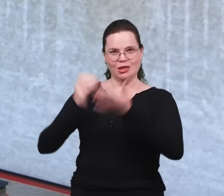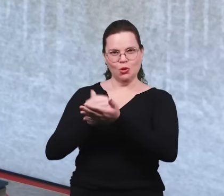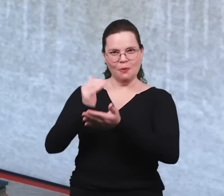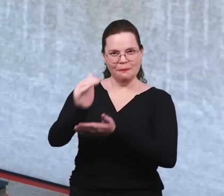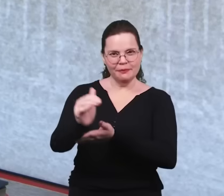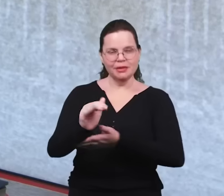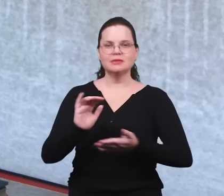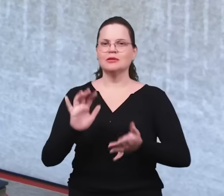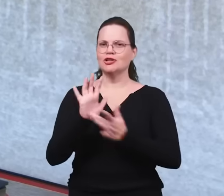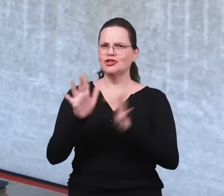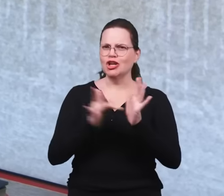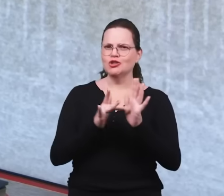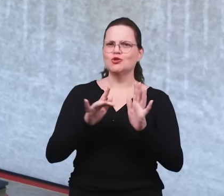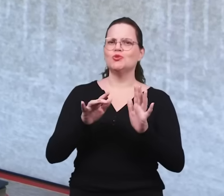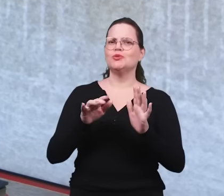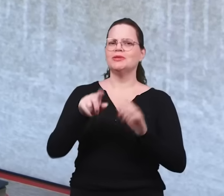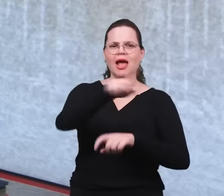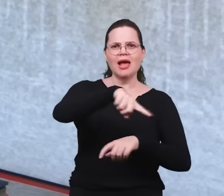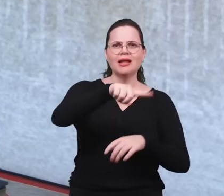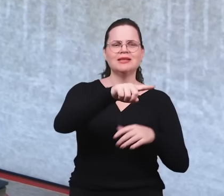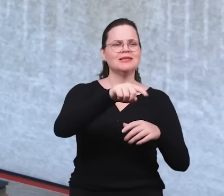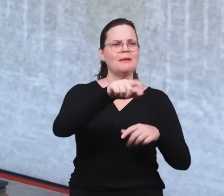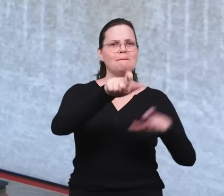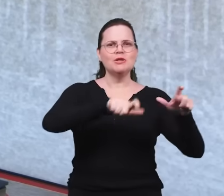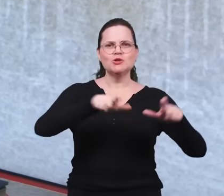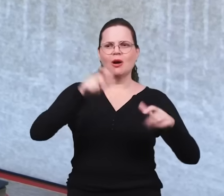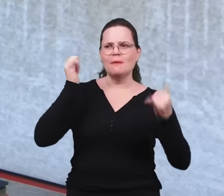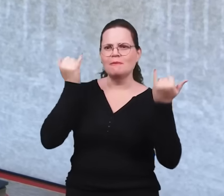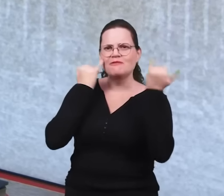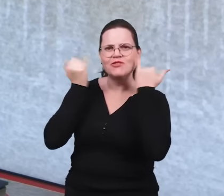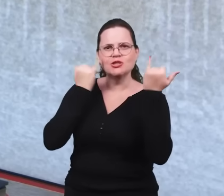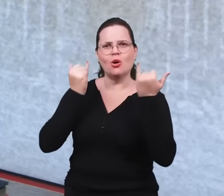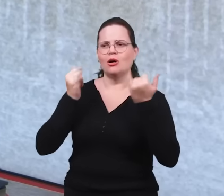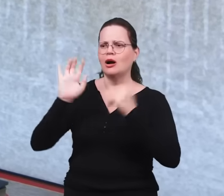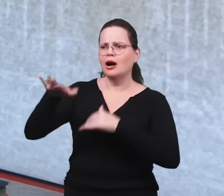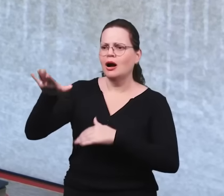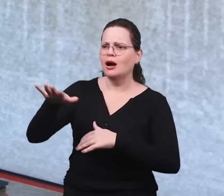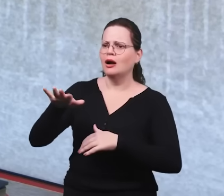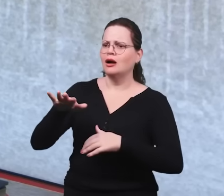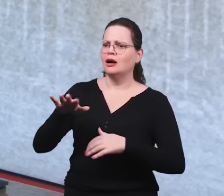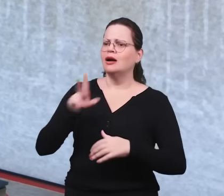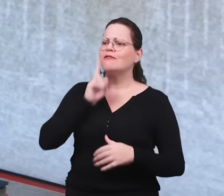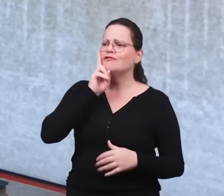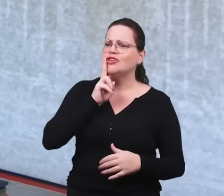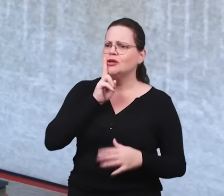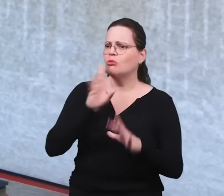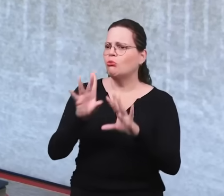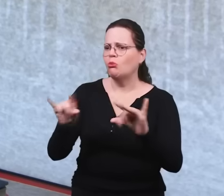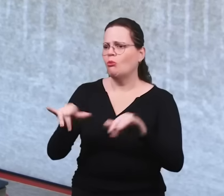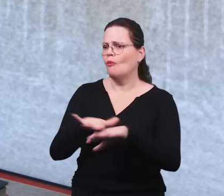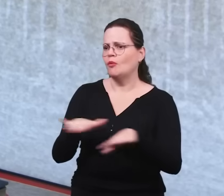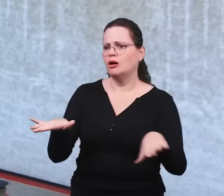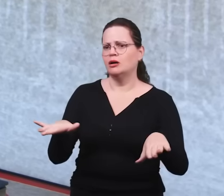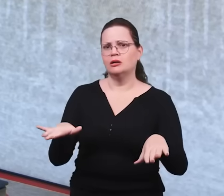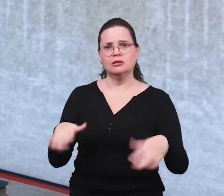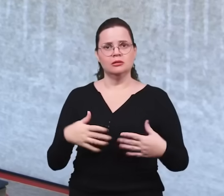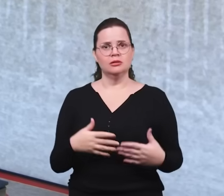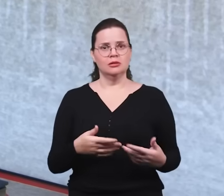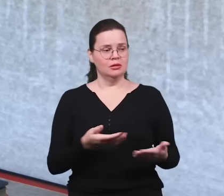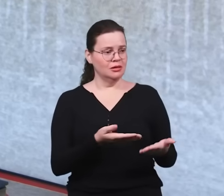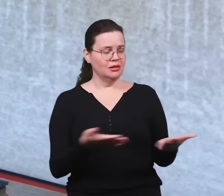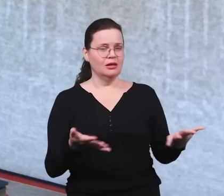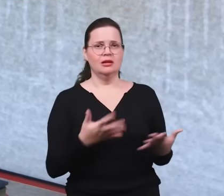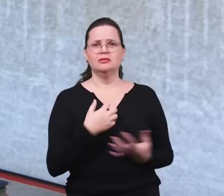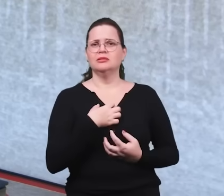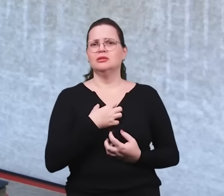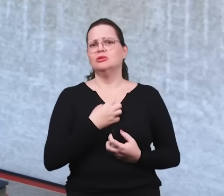havia acabado. E isso, por certo, foi um momento de grande decepção para os convidados, pois a alegria da